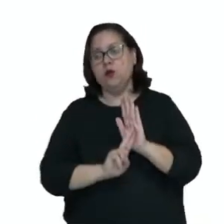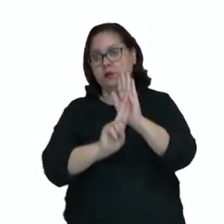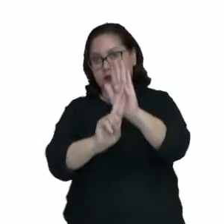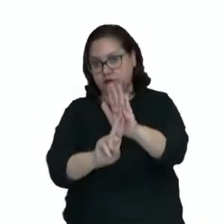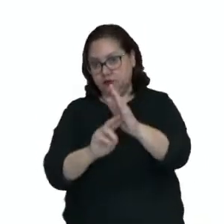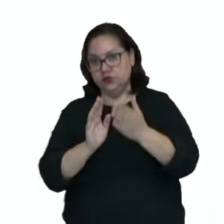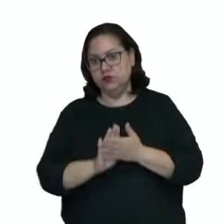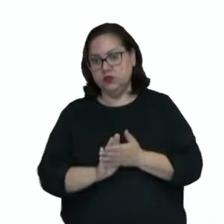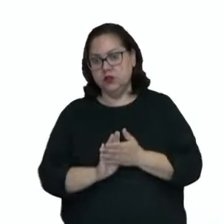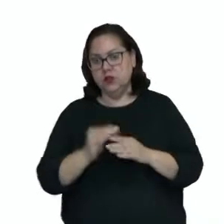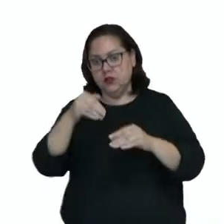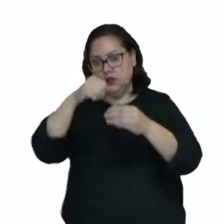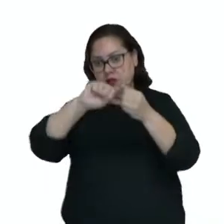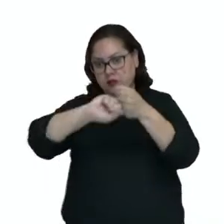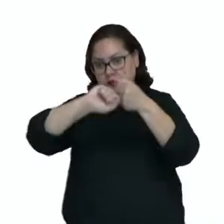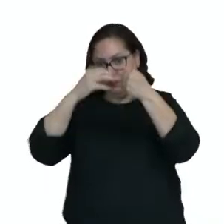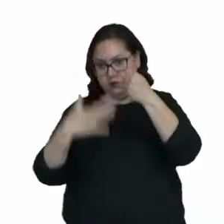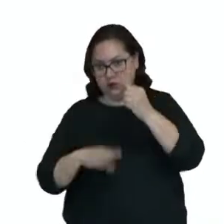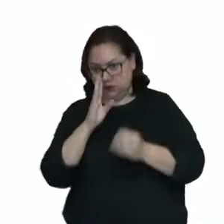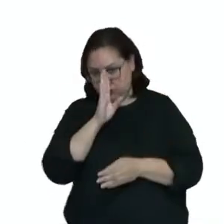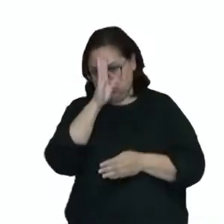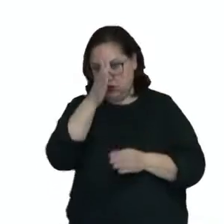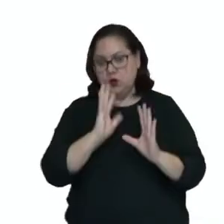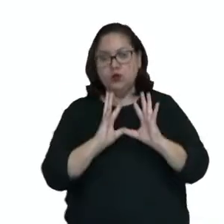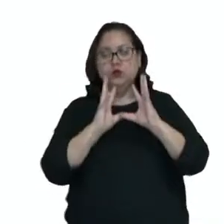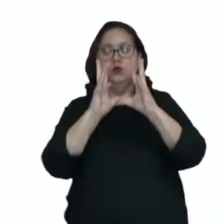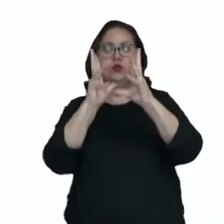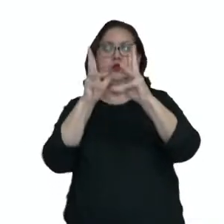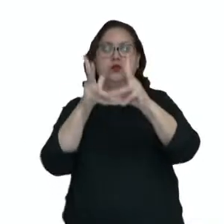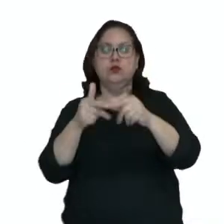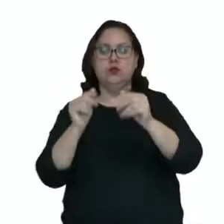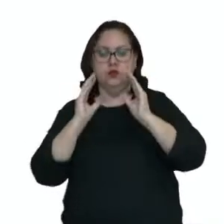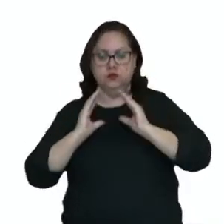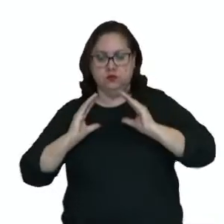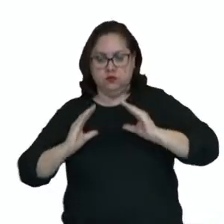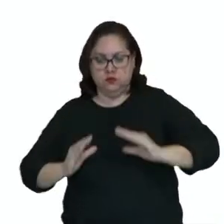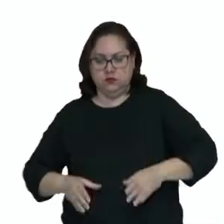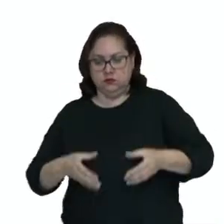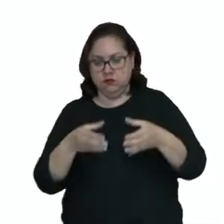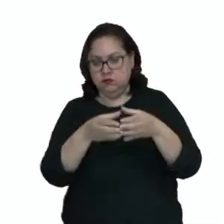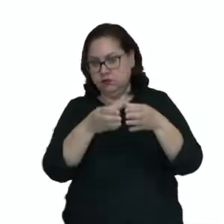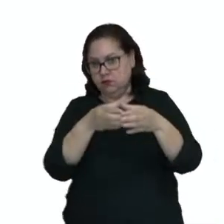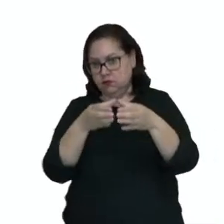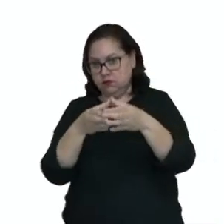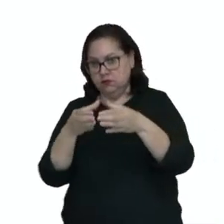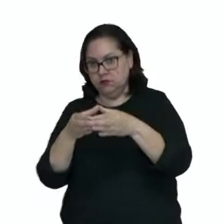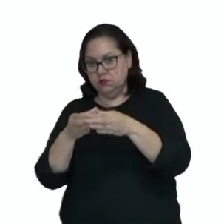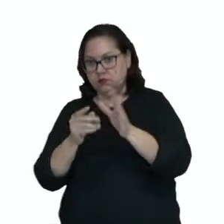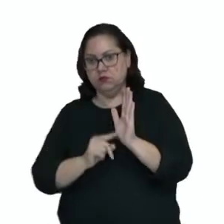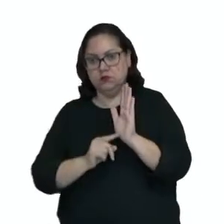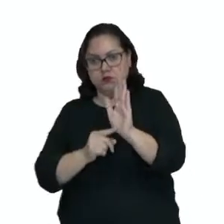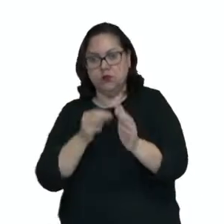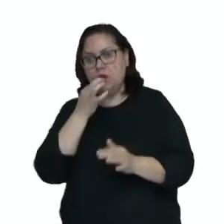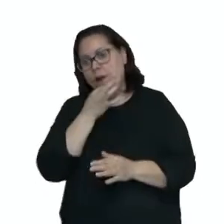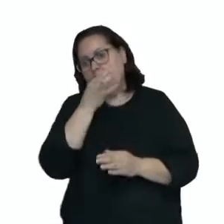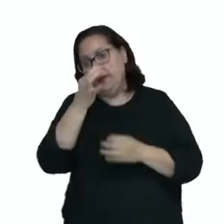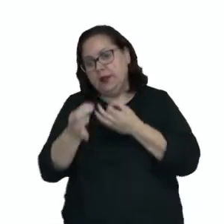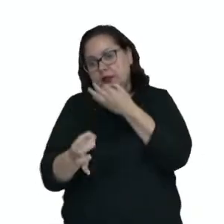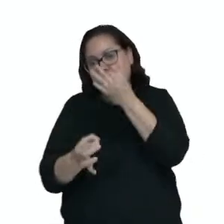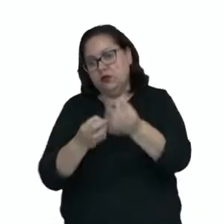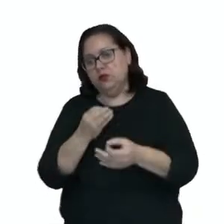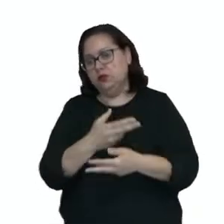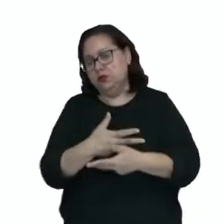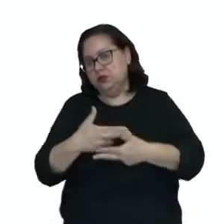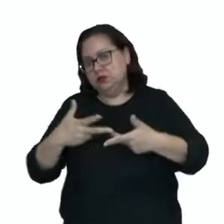né? A democracia direta é em que todos os indivíduos de uma coletividade manifestam sua opinião sobre os